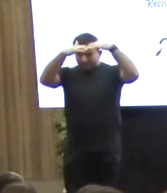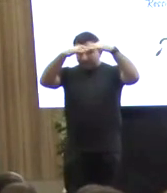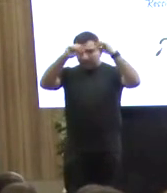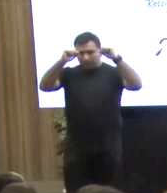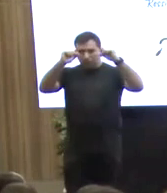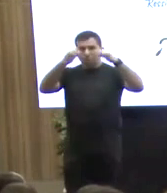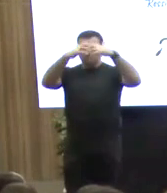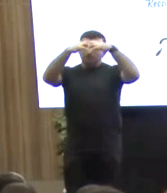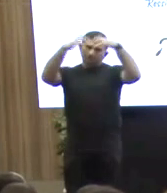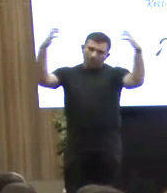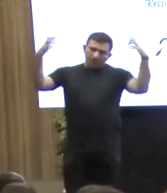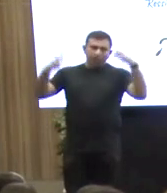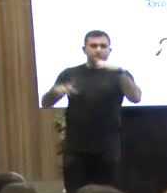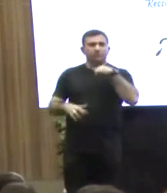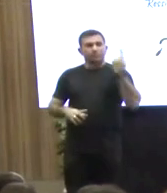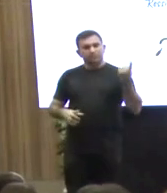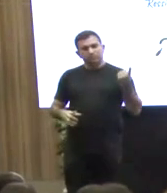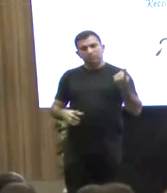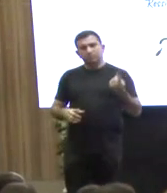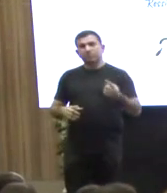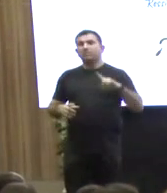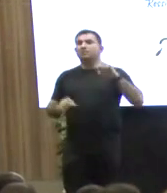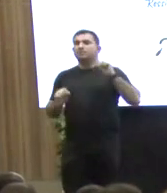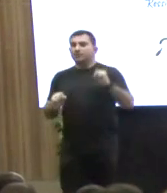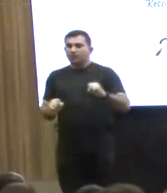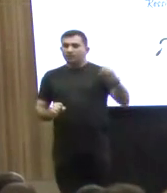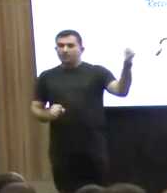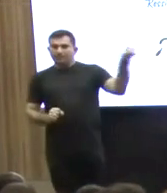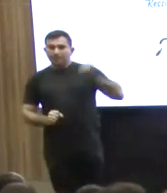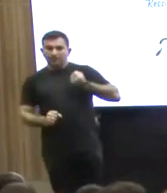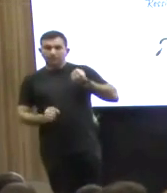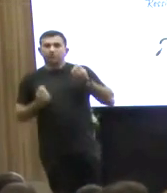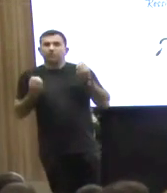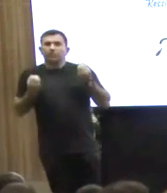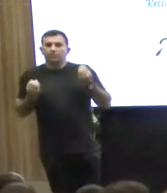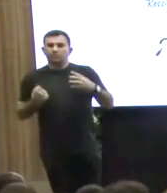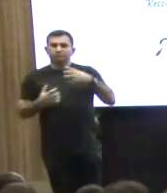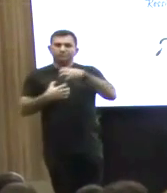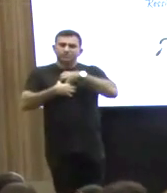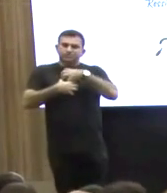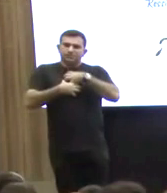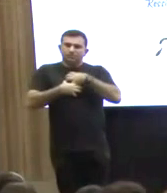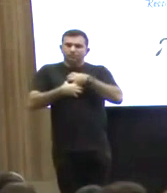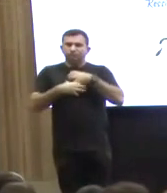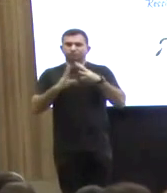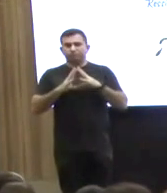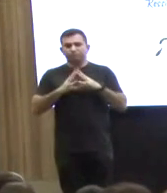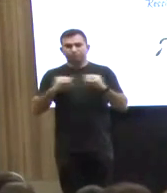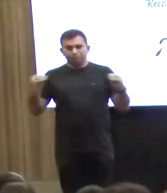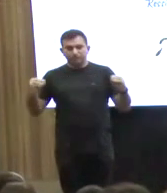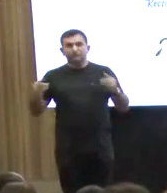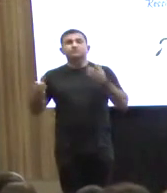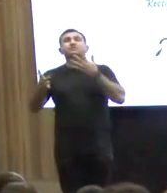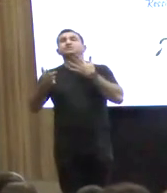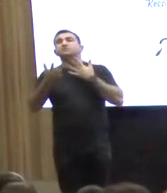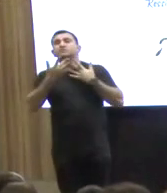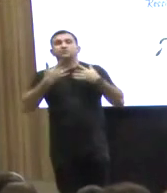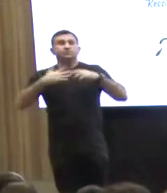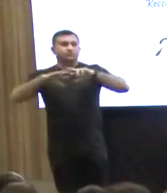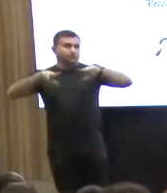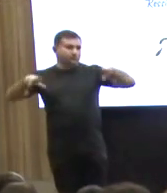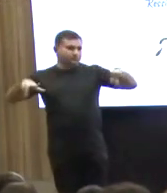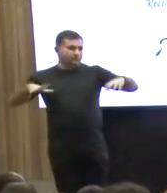no nosso espaço, mas pode ser uma morte simbólica, pode ser uma morte psíquica, não é